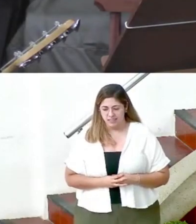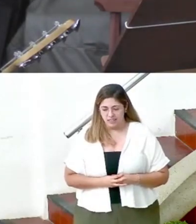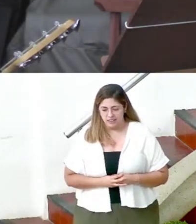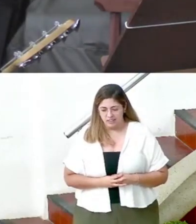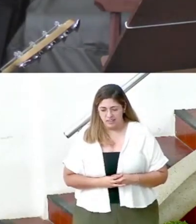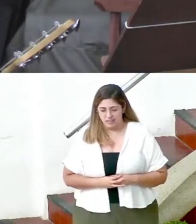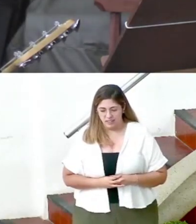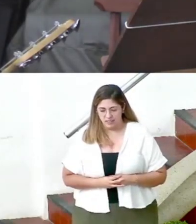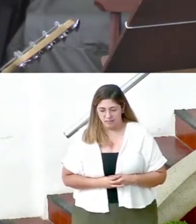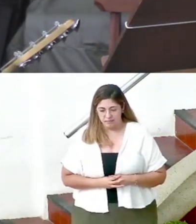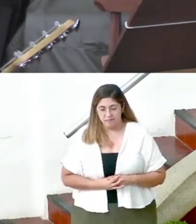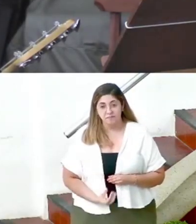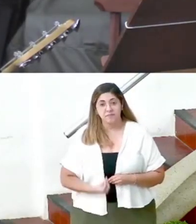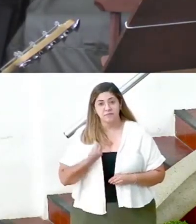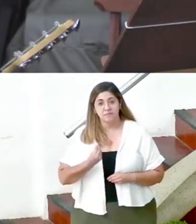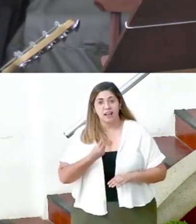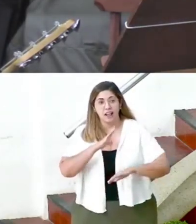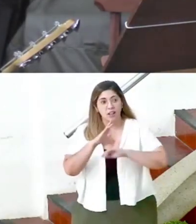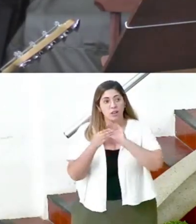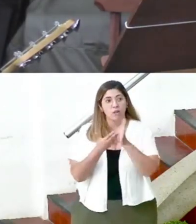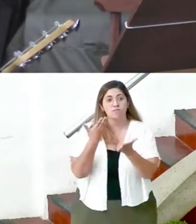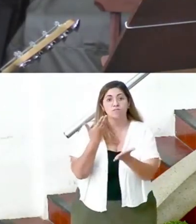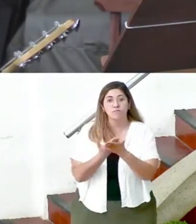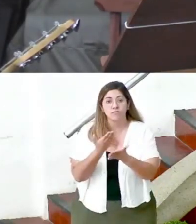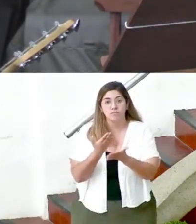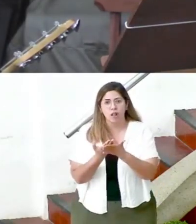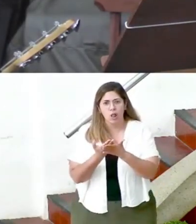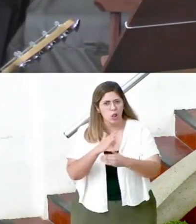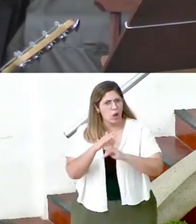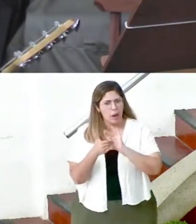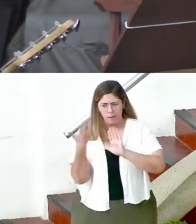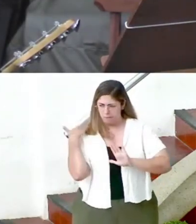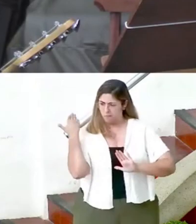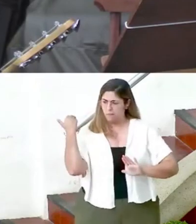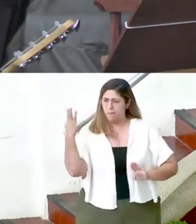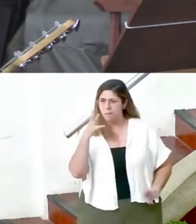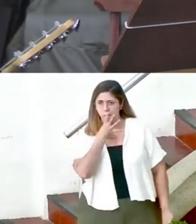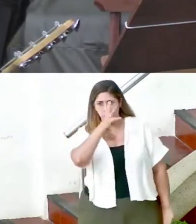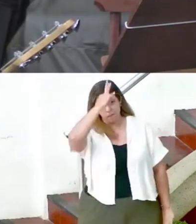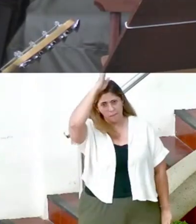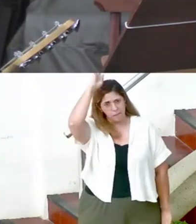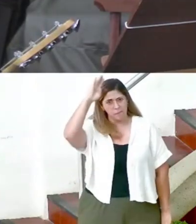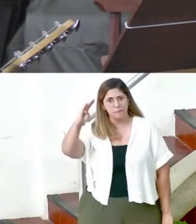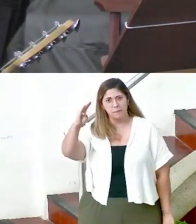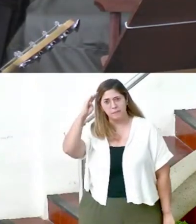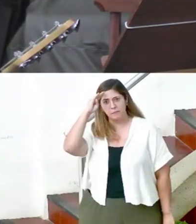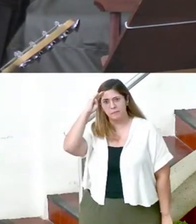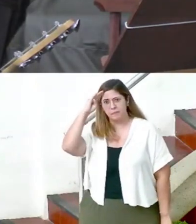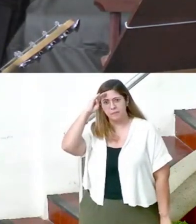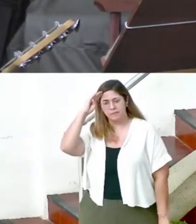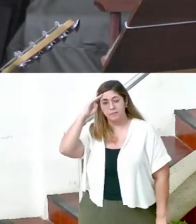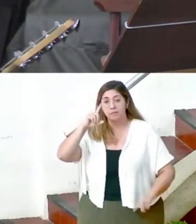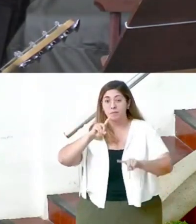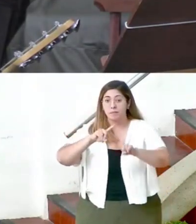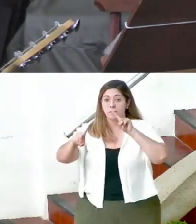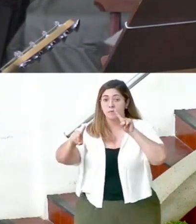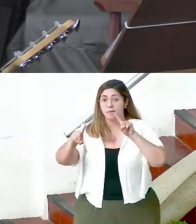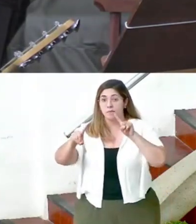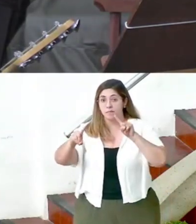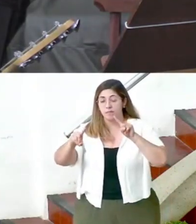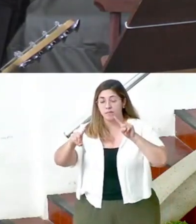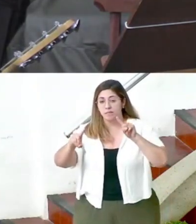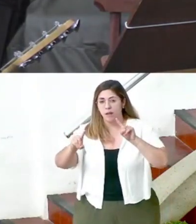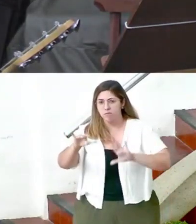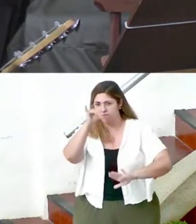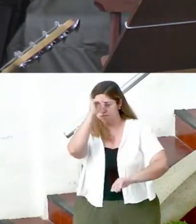vida inteira de estudo. E então, com todas as honras do Império Romano, ele se tornava um procônsul.